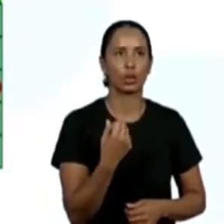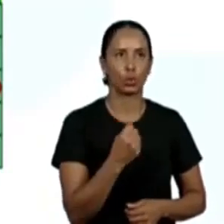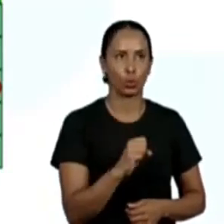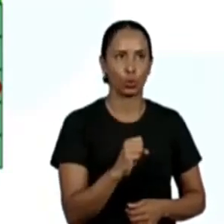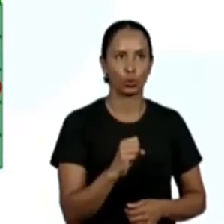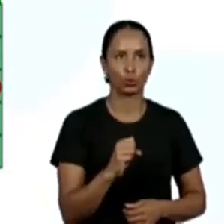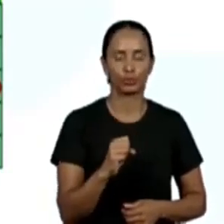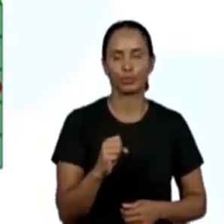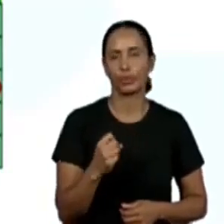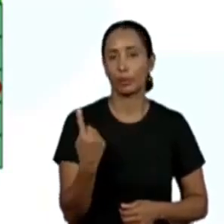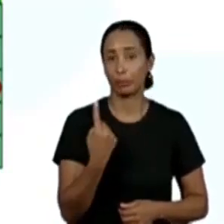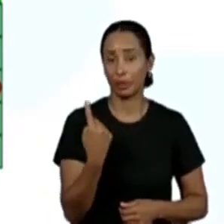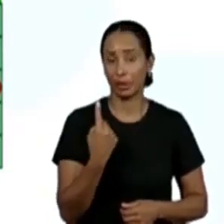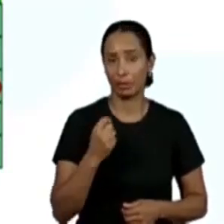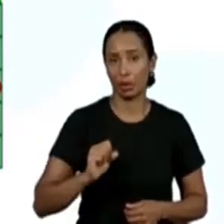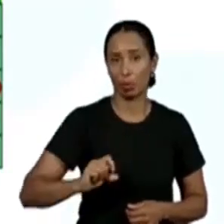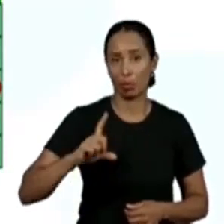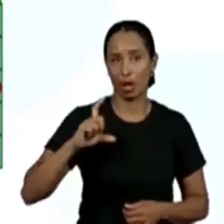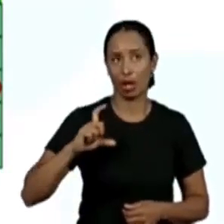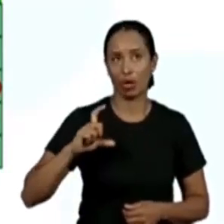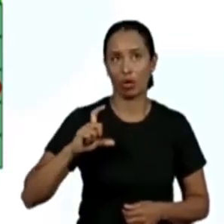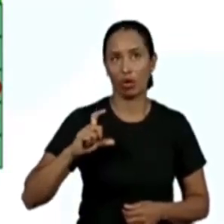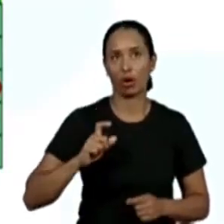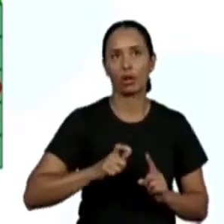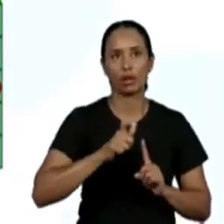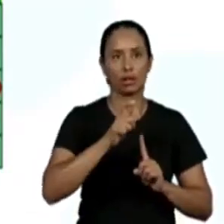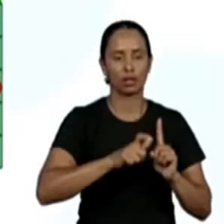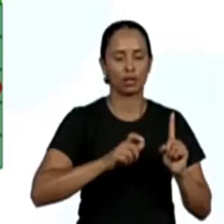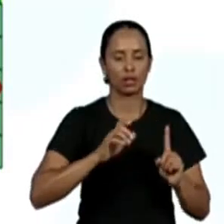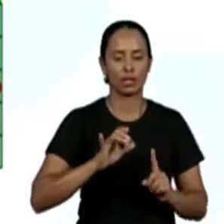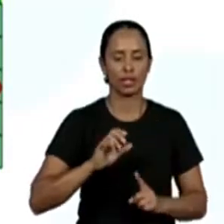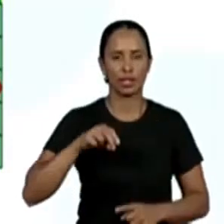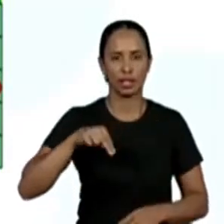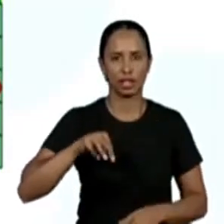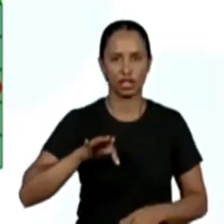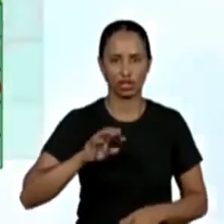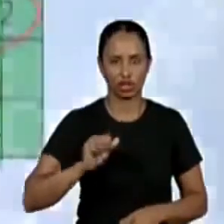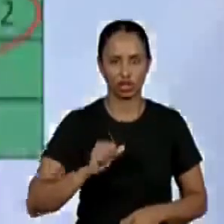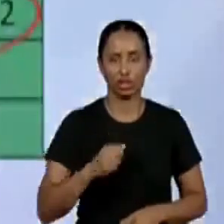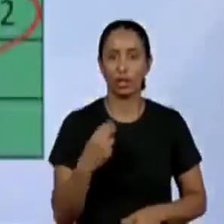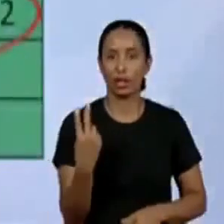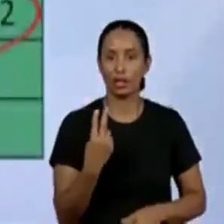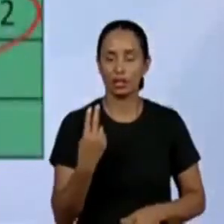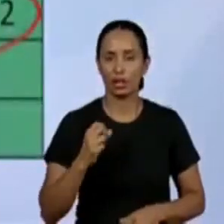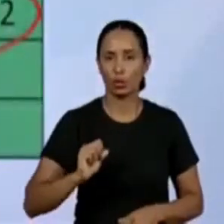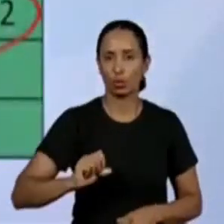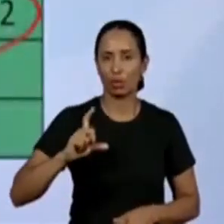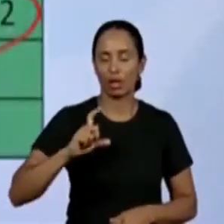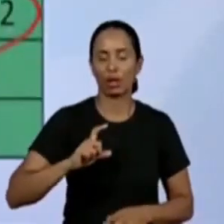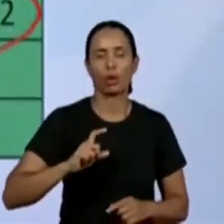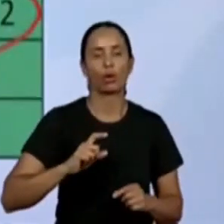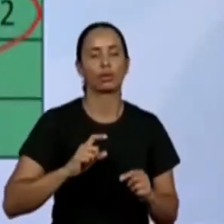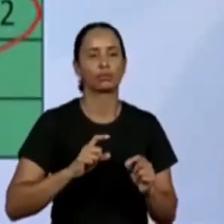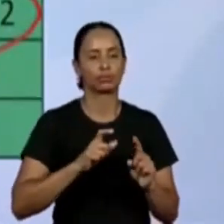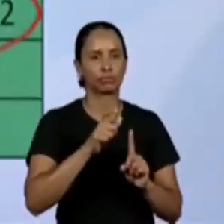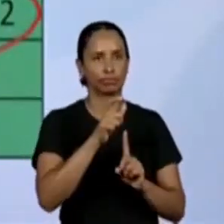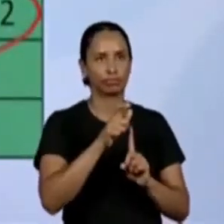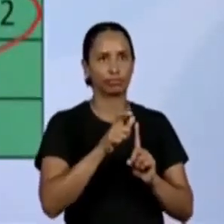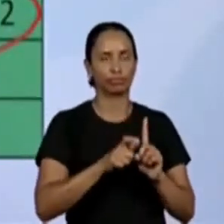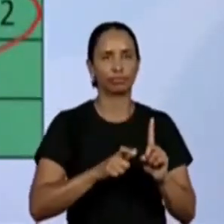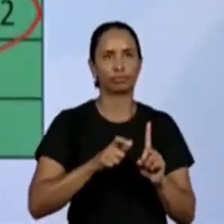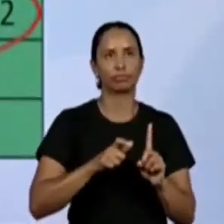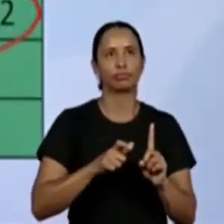61.248 ali, no caso, é o da Cíntia. E por último, mas não menos importante, é